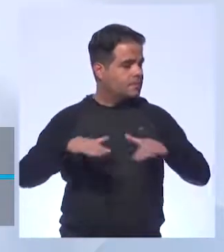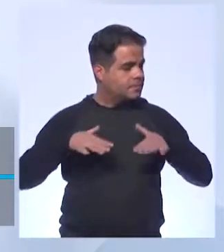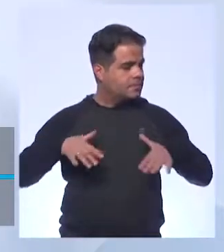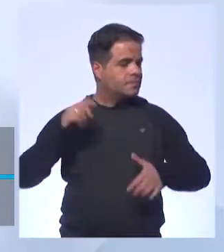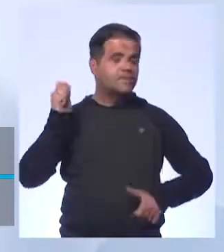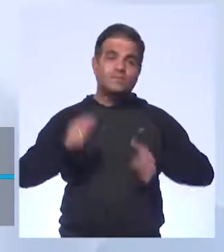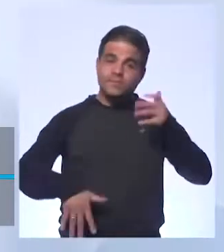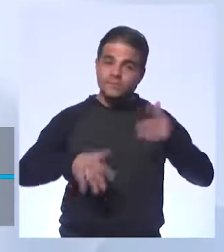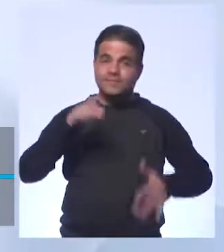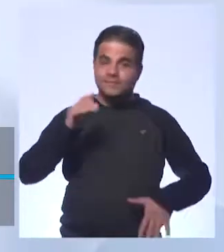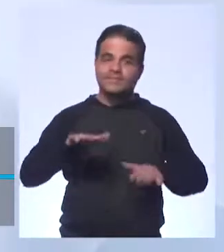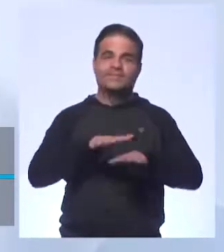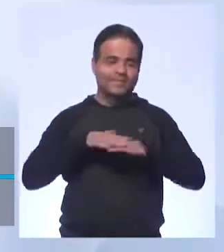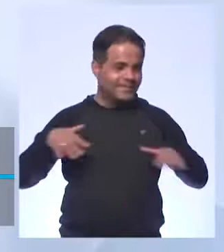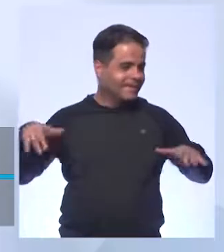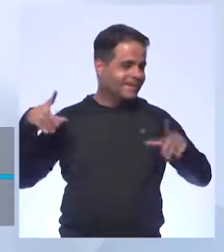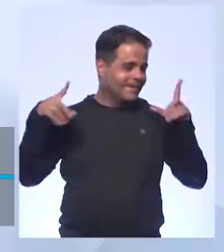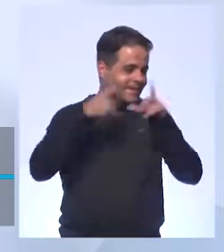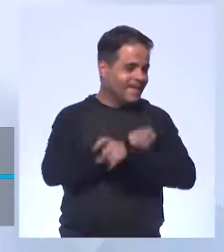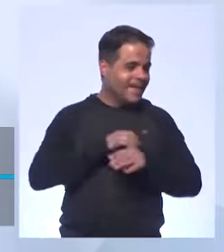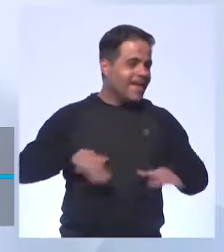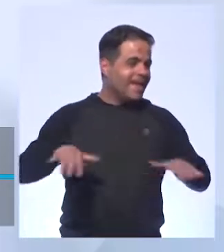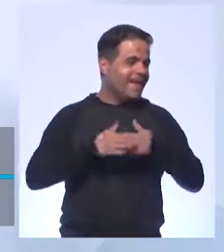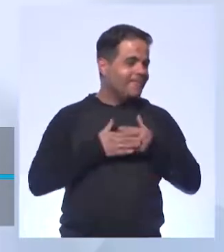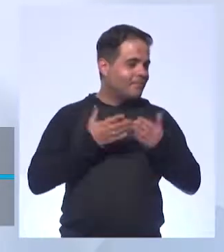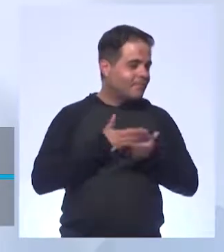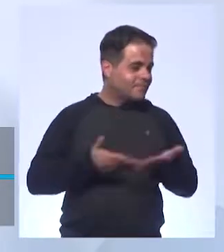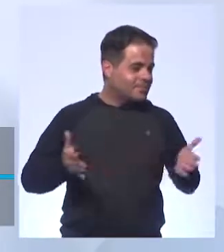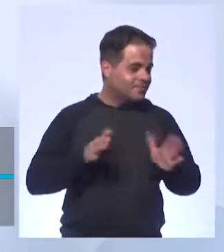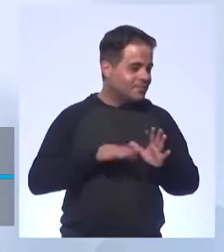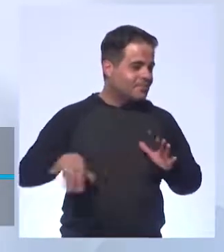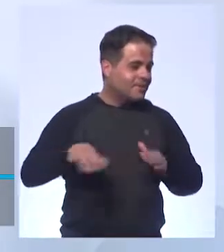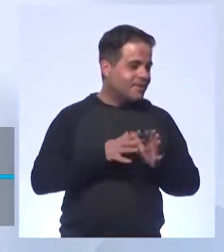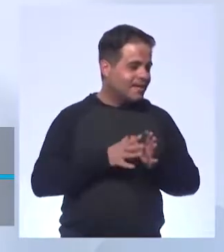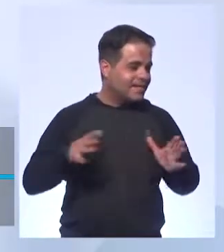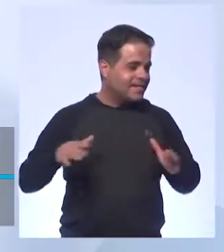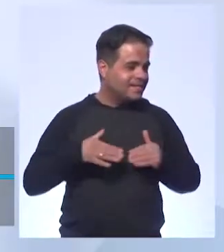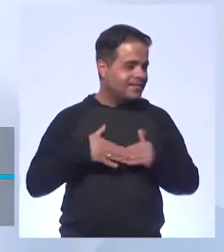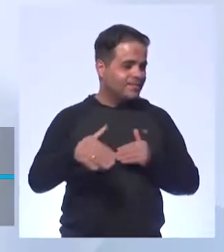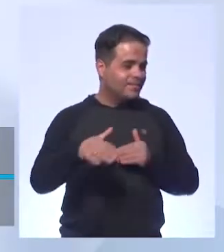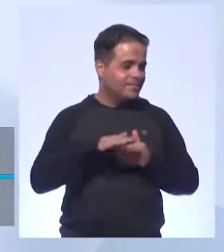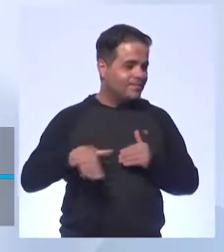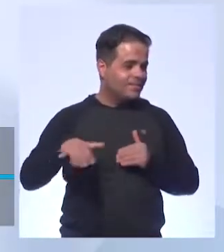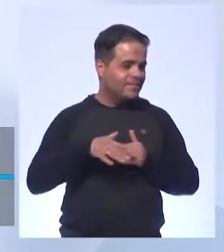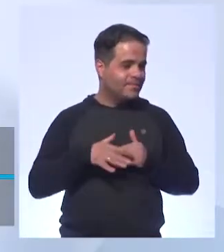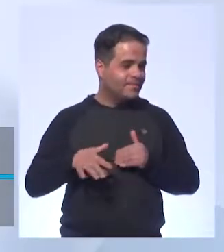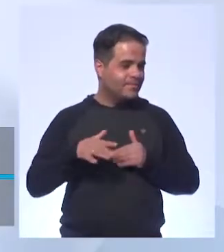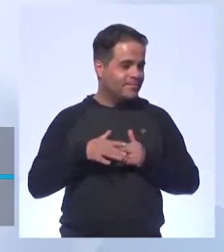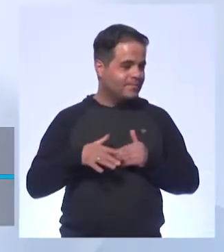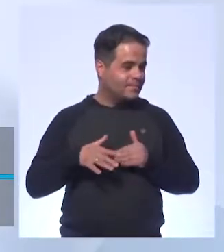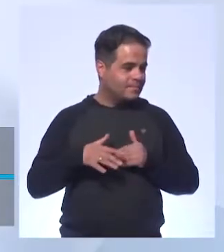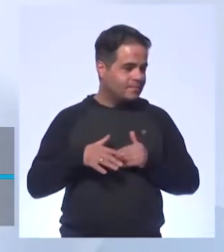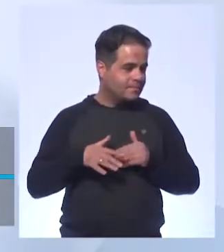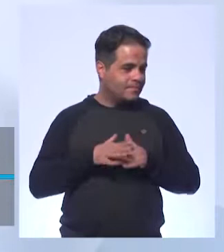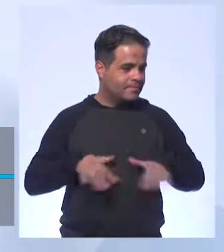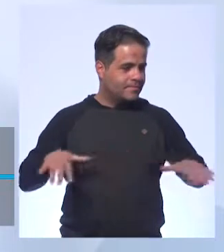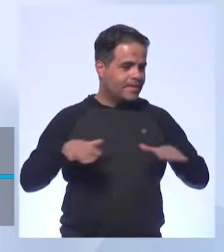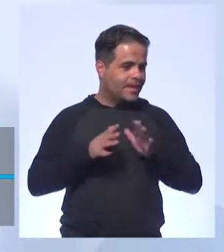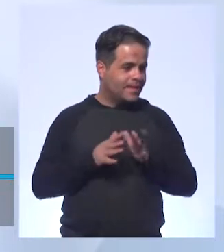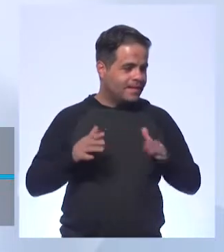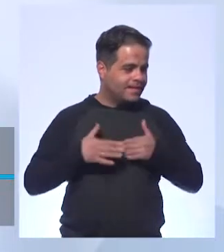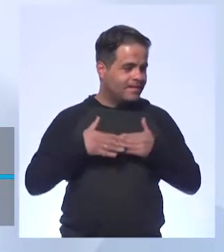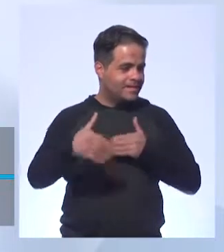é complicado, né, tanto que foi substituído aí pela lousa branca. Então, a gente tem esses 3 elementos.